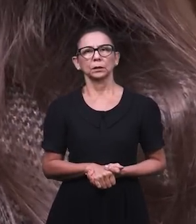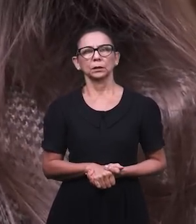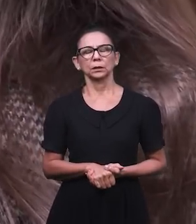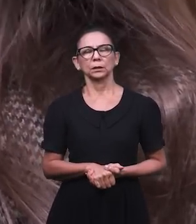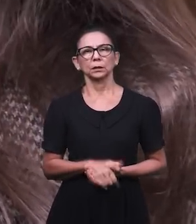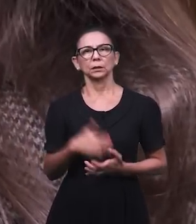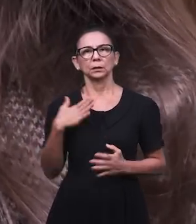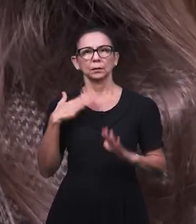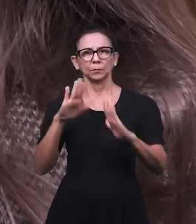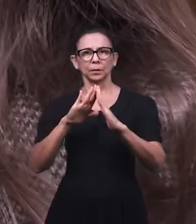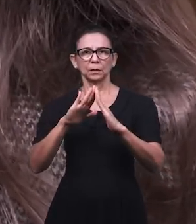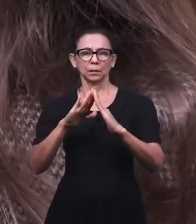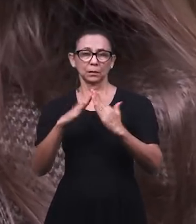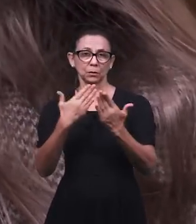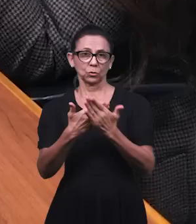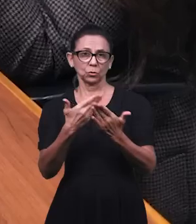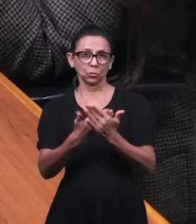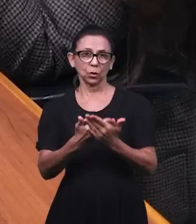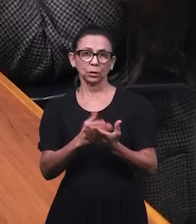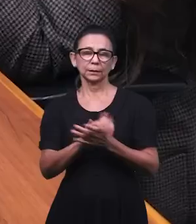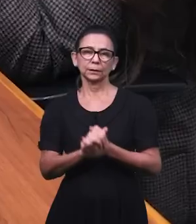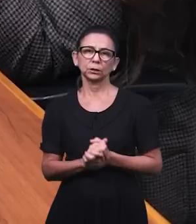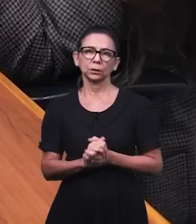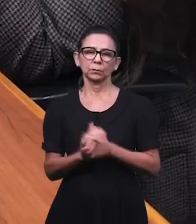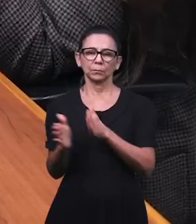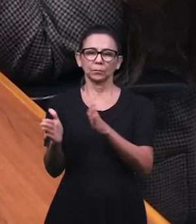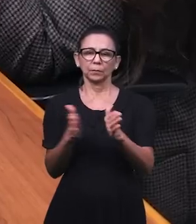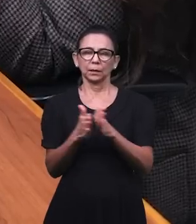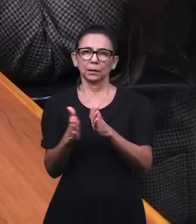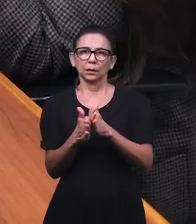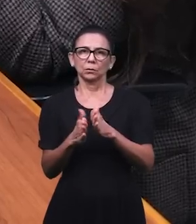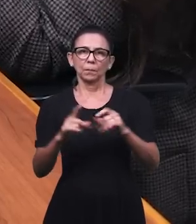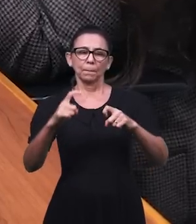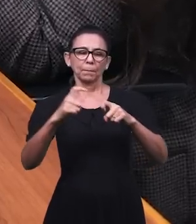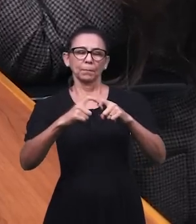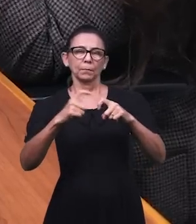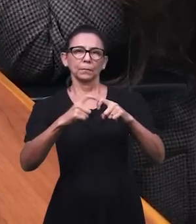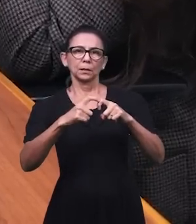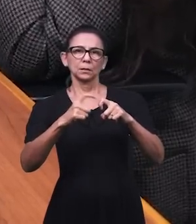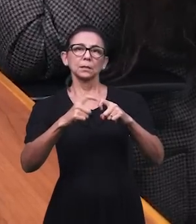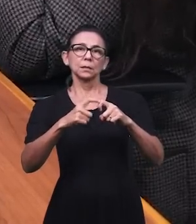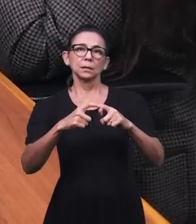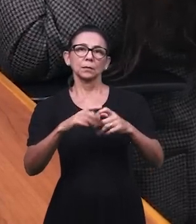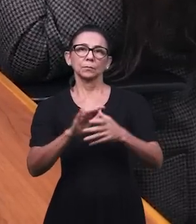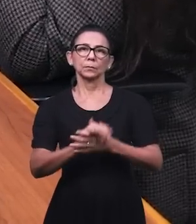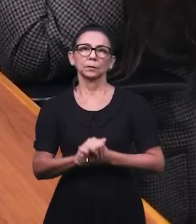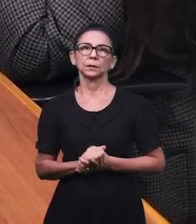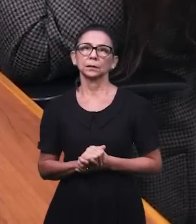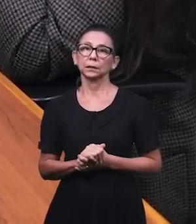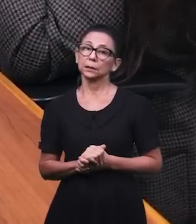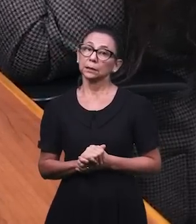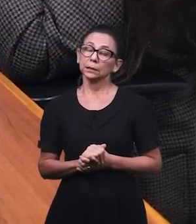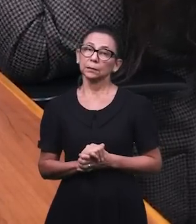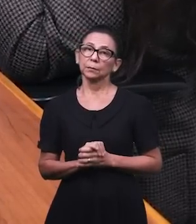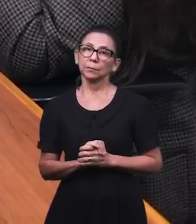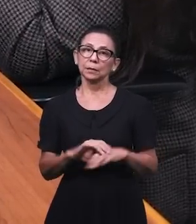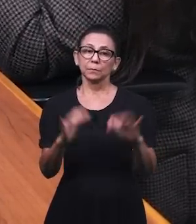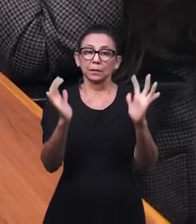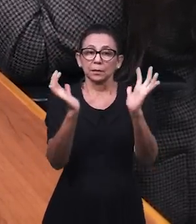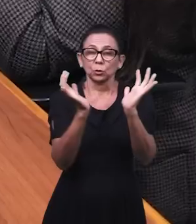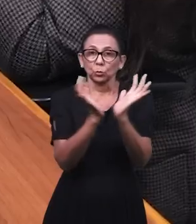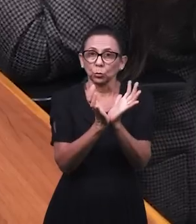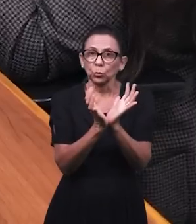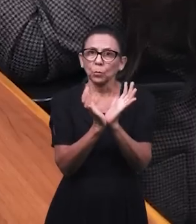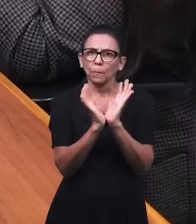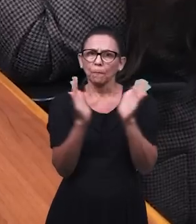medicina. Deve ter até hoje, eu acredito. Só que não era qualquer aluno que podia entrar nessa turma, que era uma turma